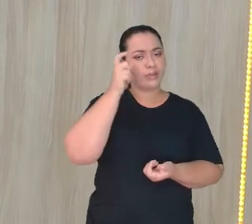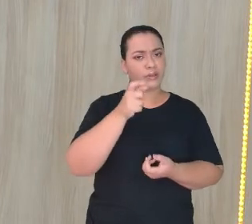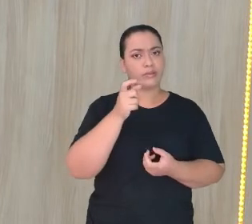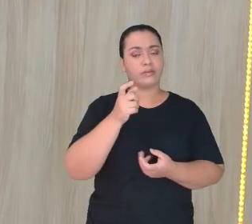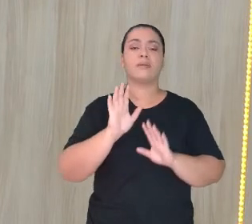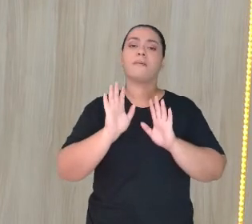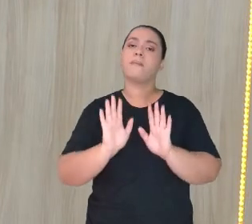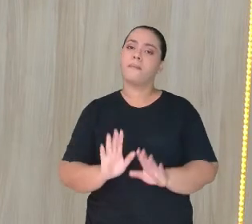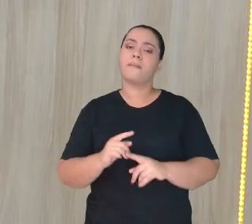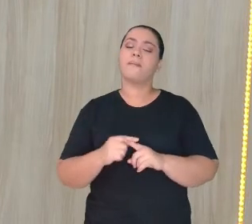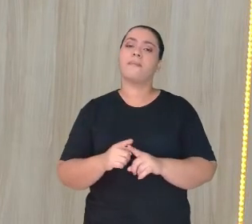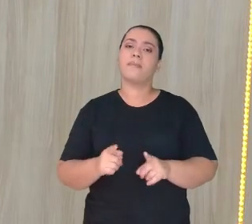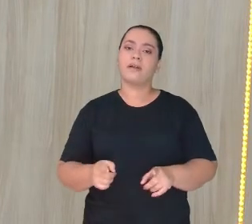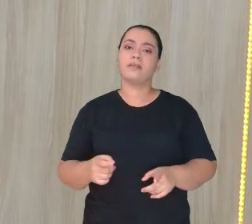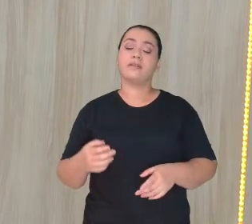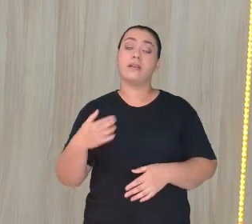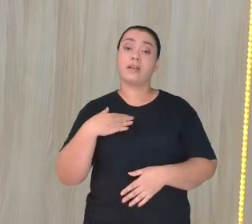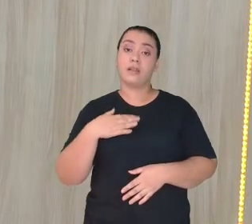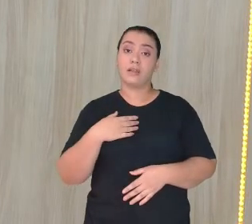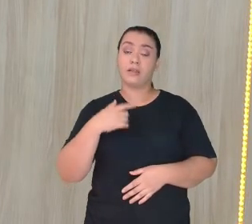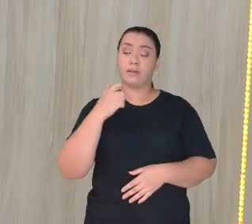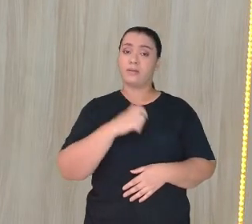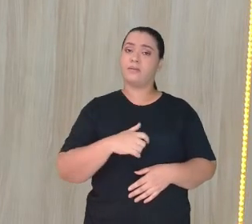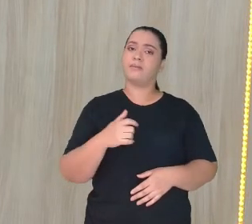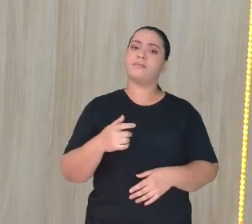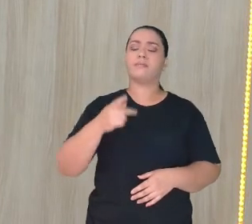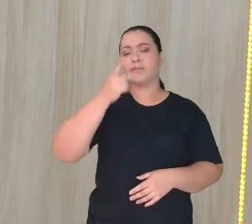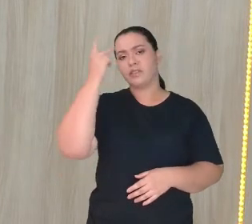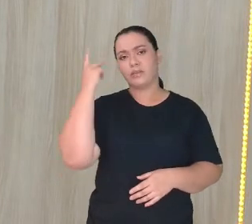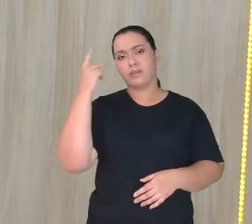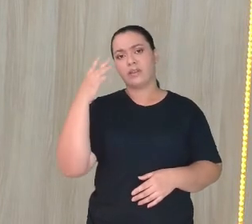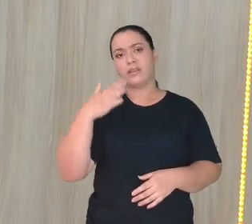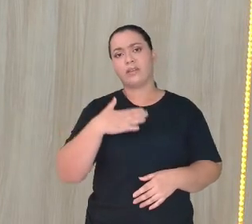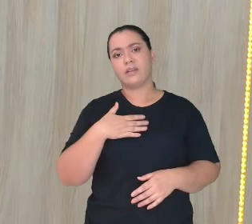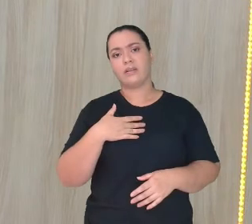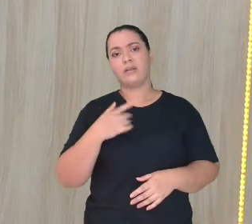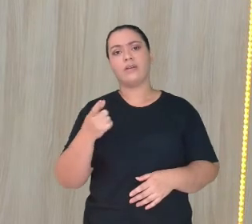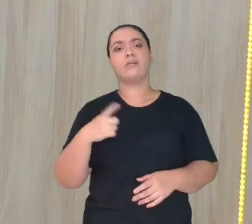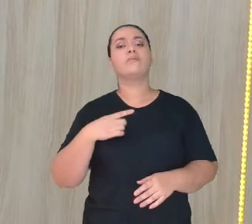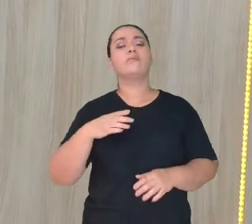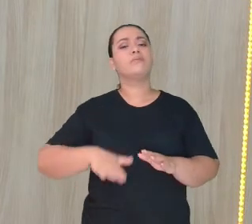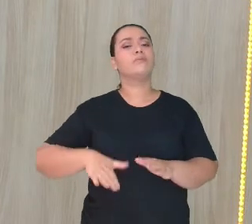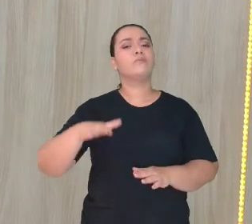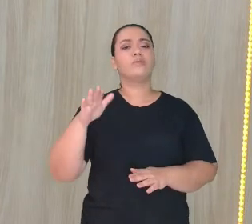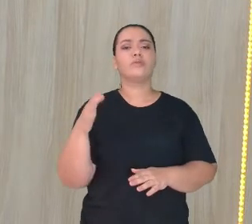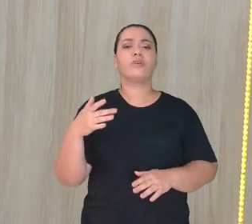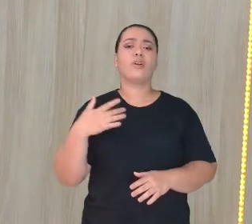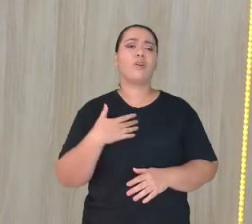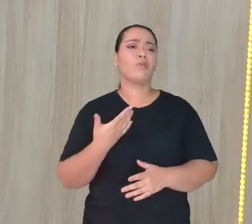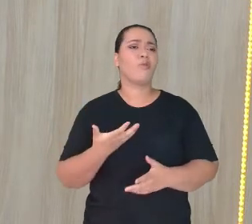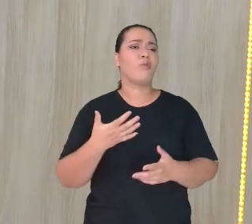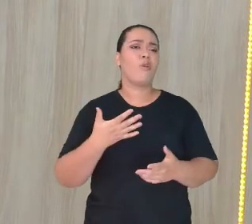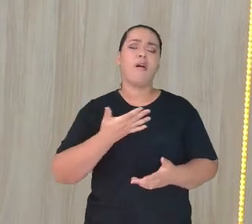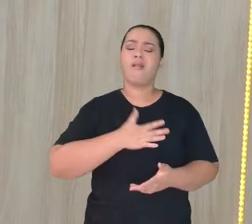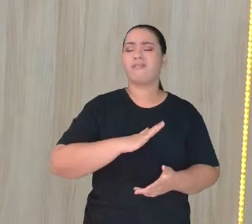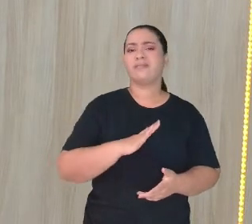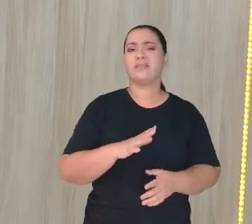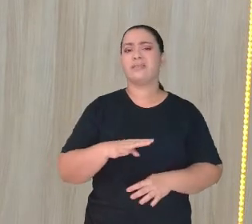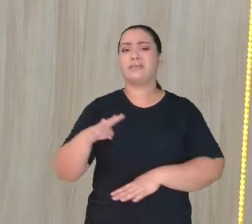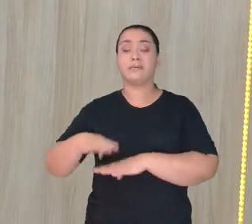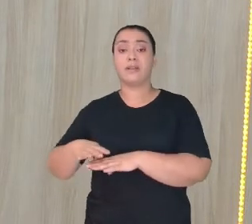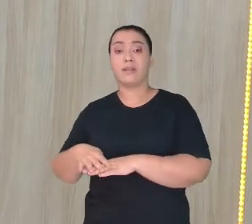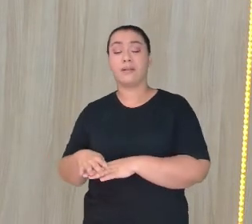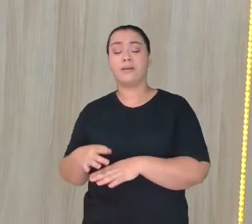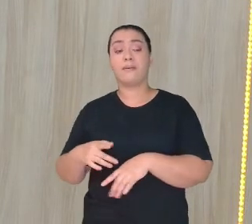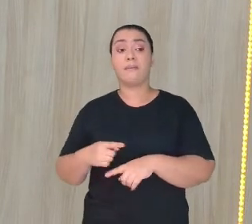mundo. Eu mesma sou um típico caso de pessoa que cresceu não gostando das exatas. E hoje,